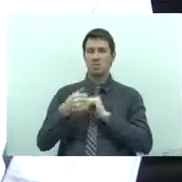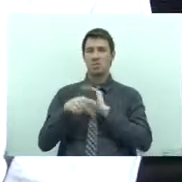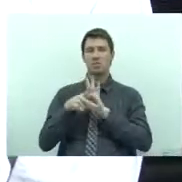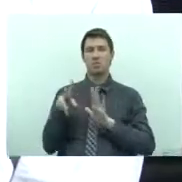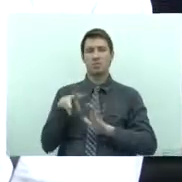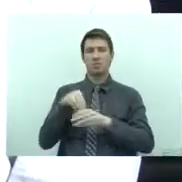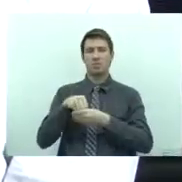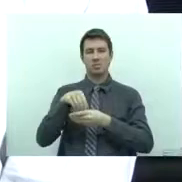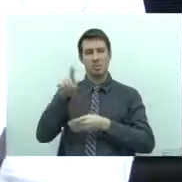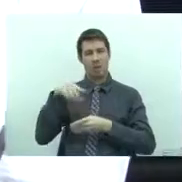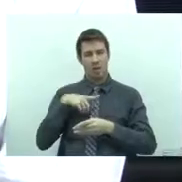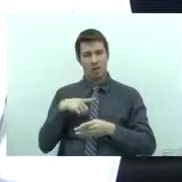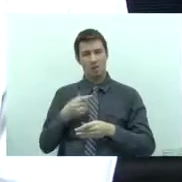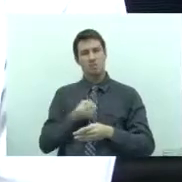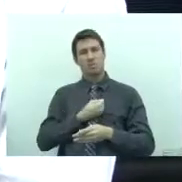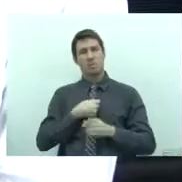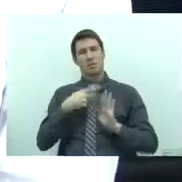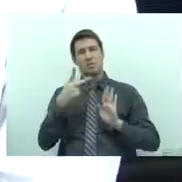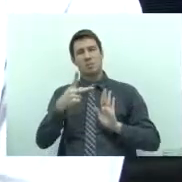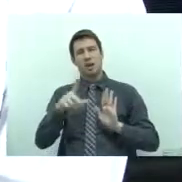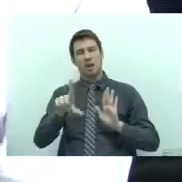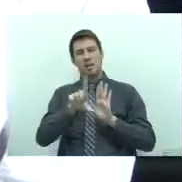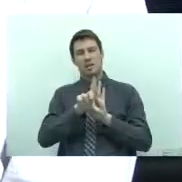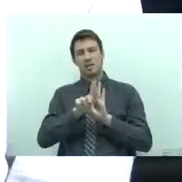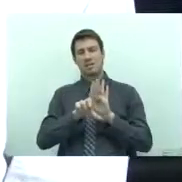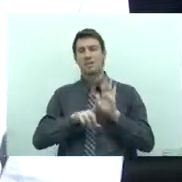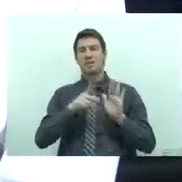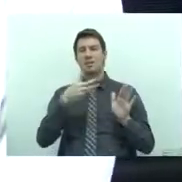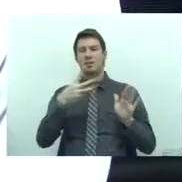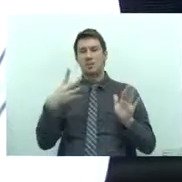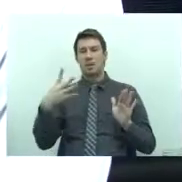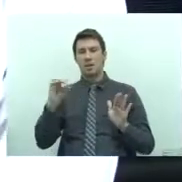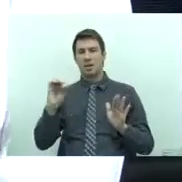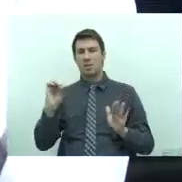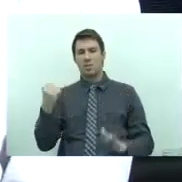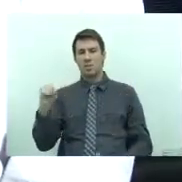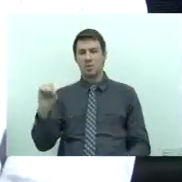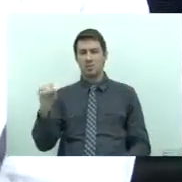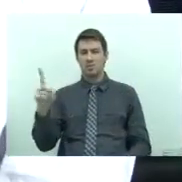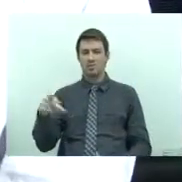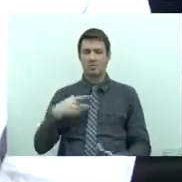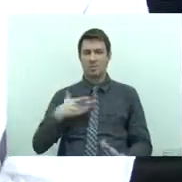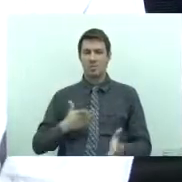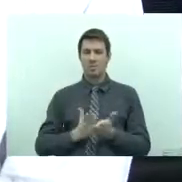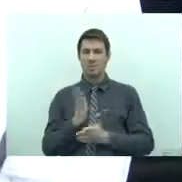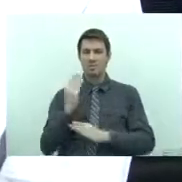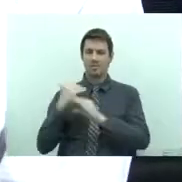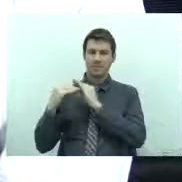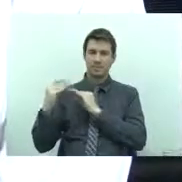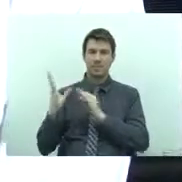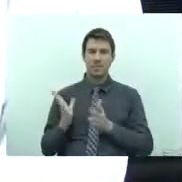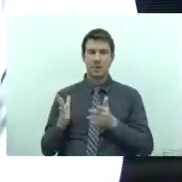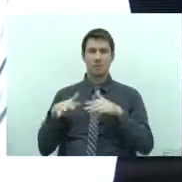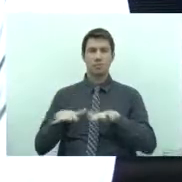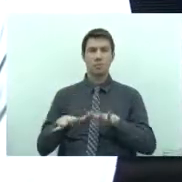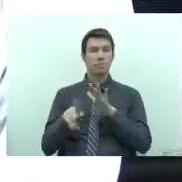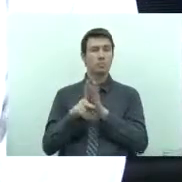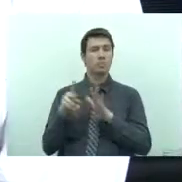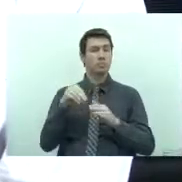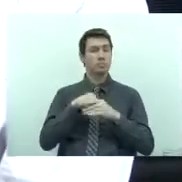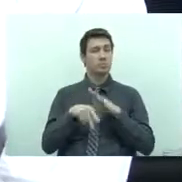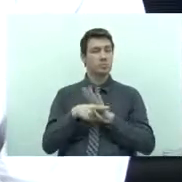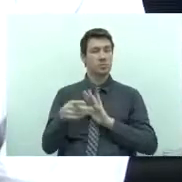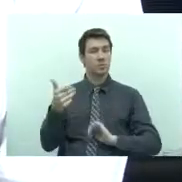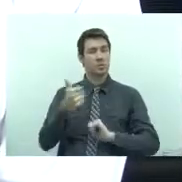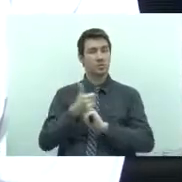incluído aí nesse item, que é o PL 3408, que passou em primeira discussão e votação, como essa inclusão do substitutivo